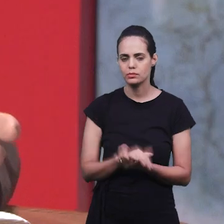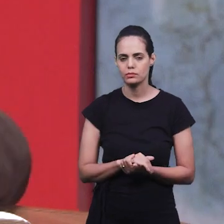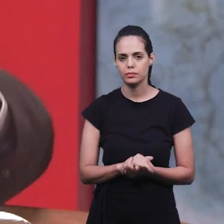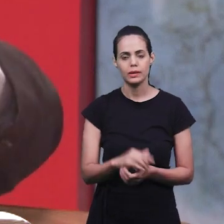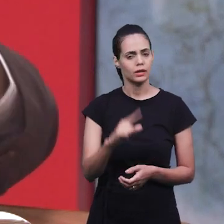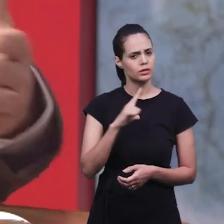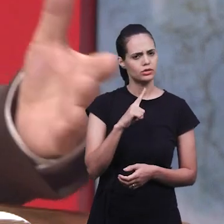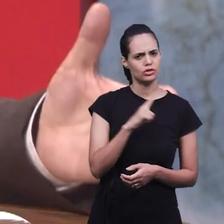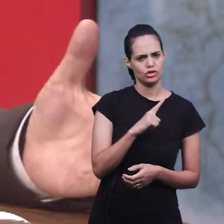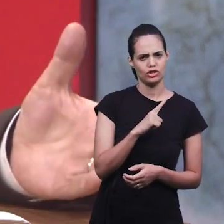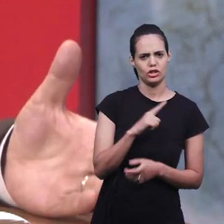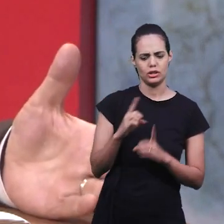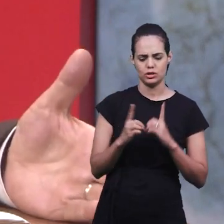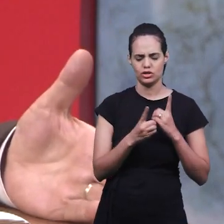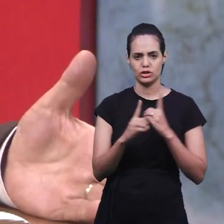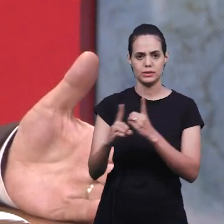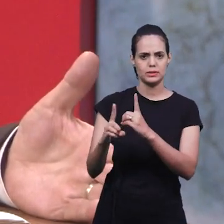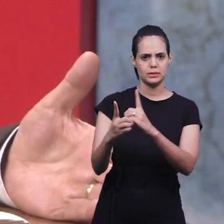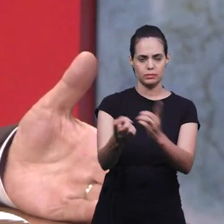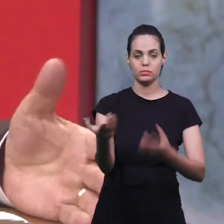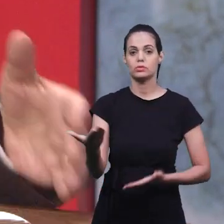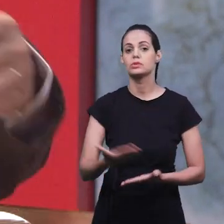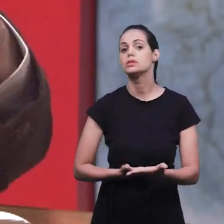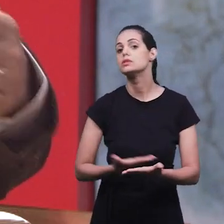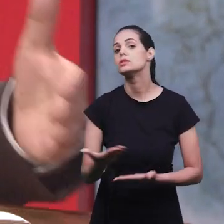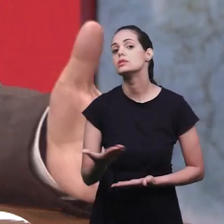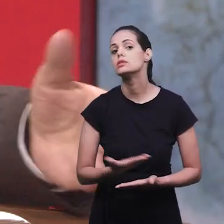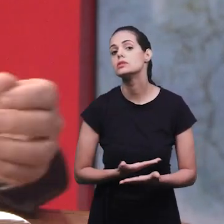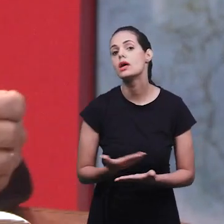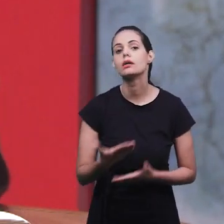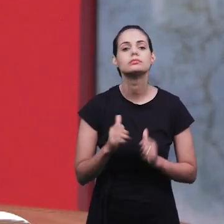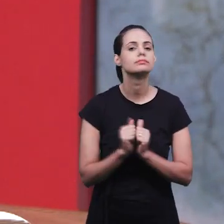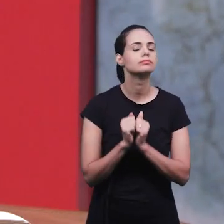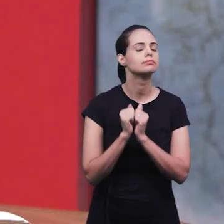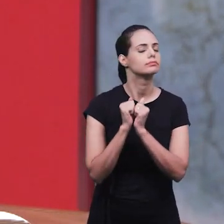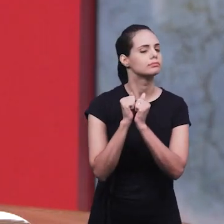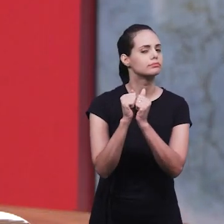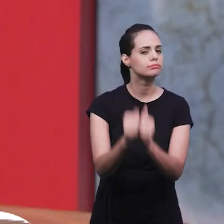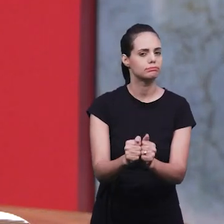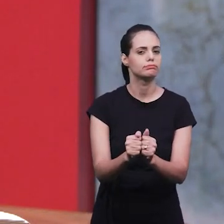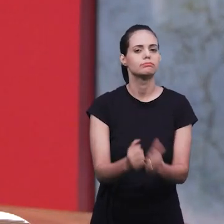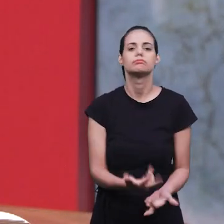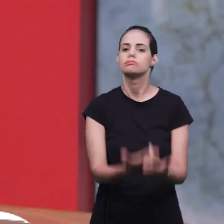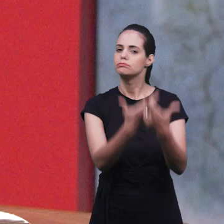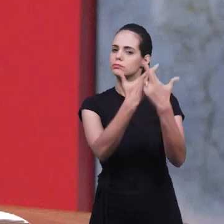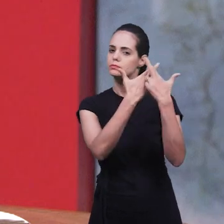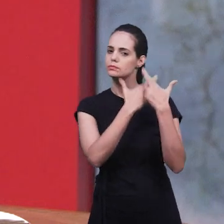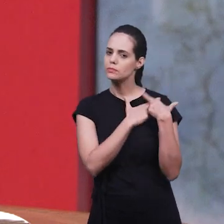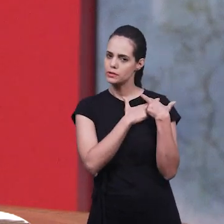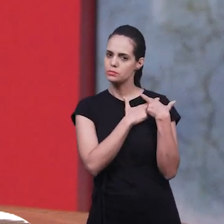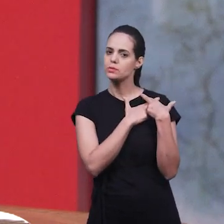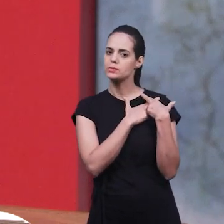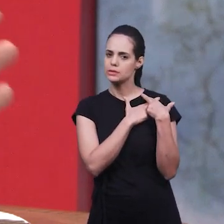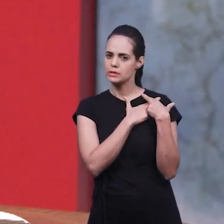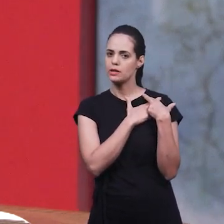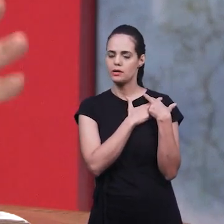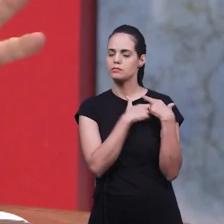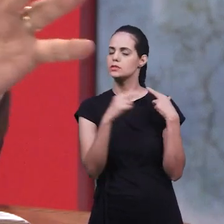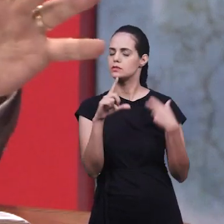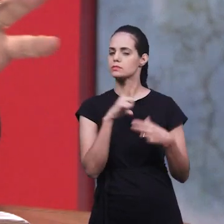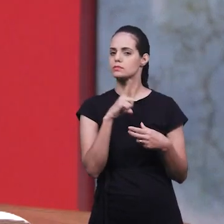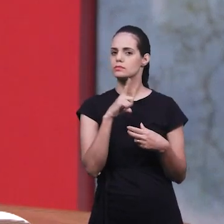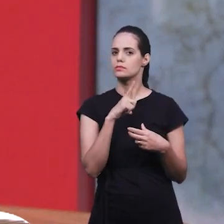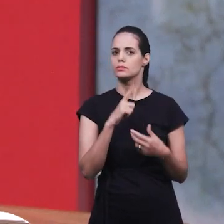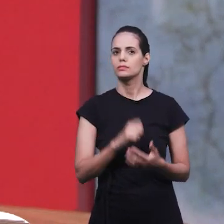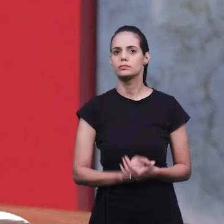os 12, tinha outros discípulos, tinham outros servos que depois foram constituídos como colunas, como